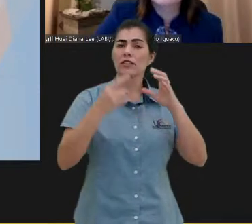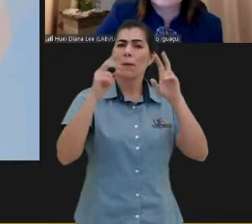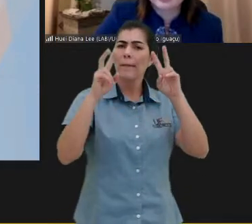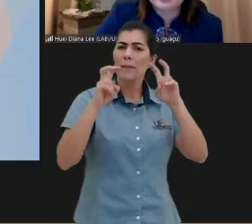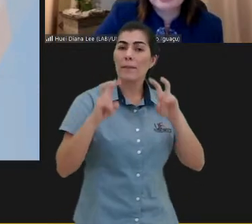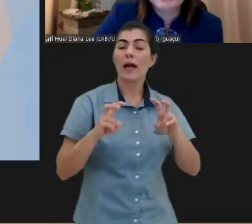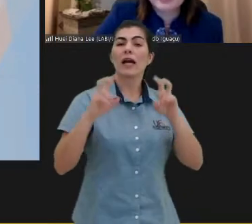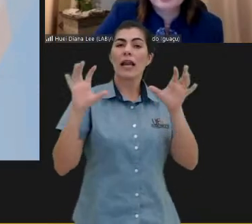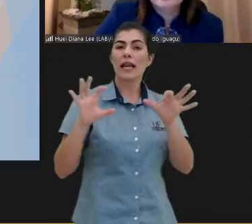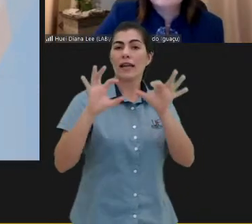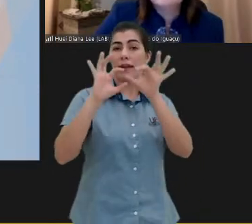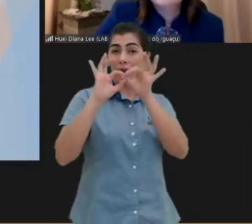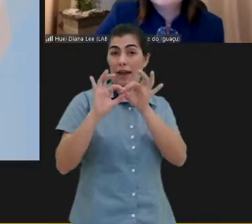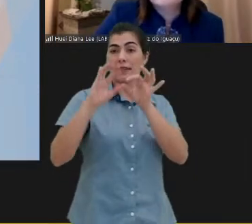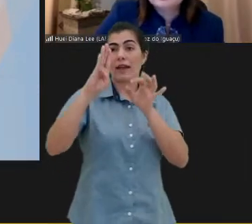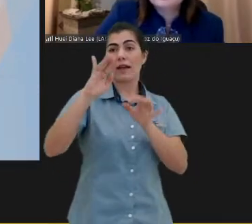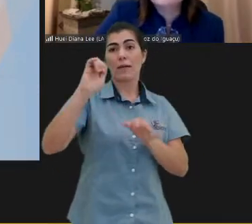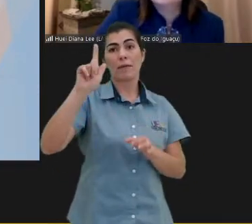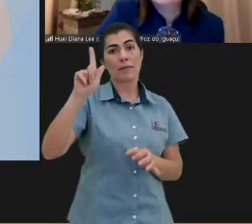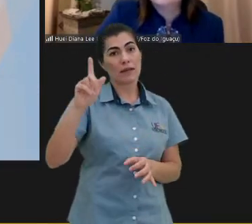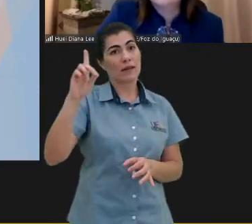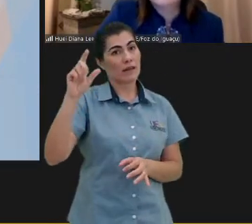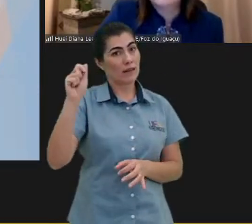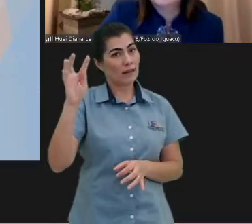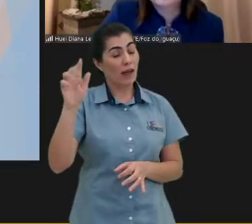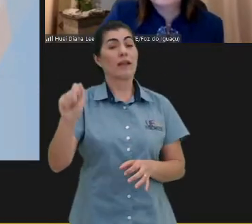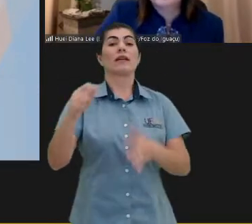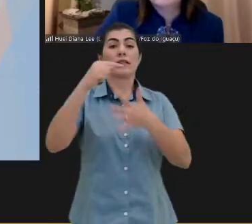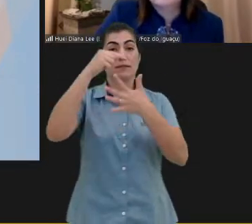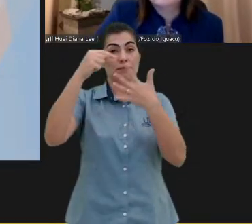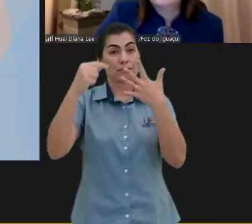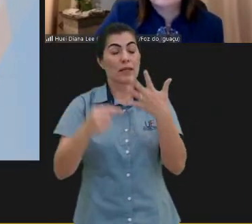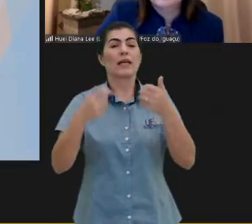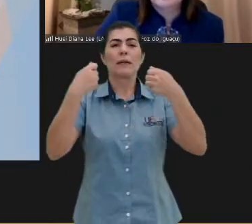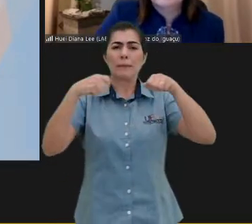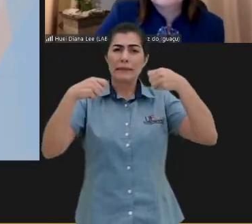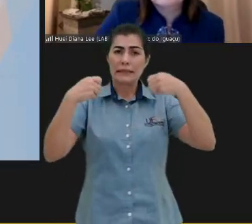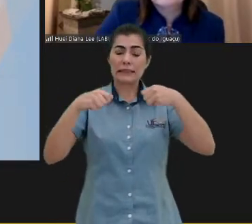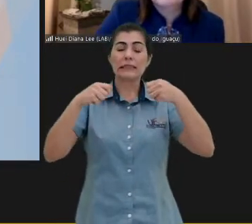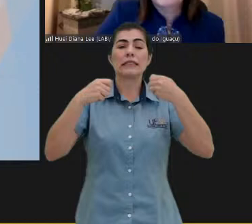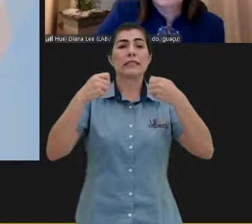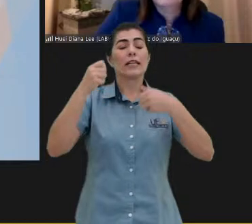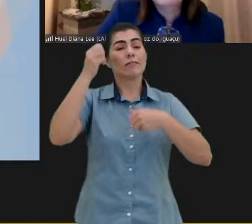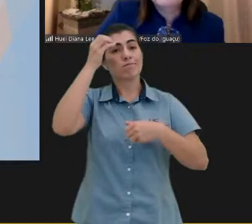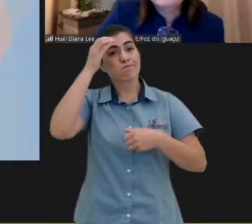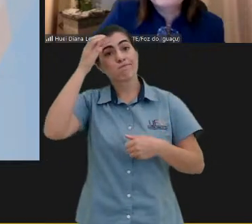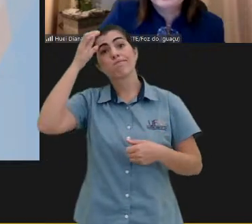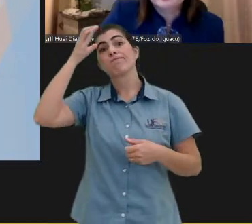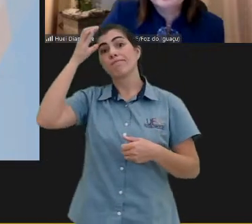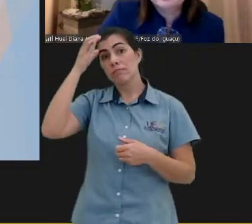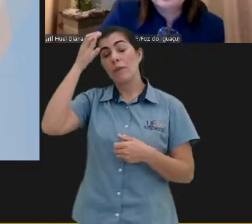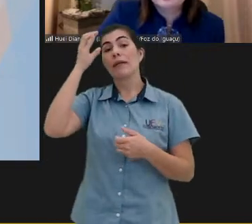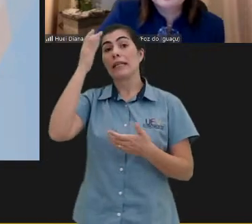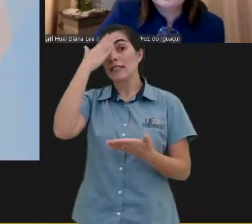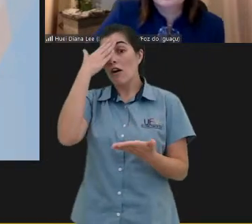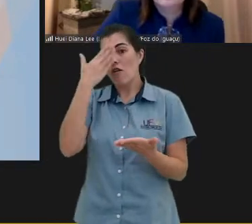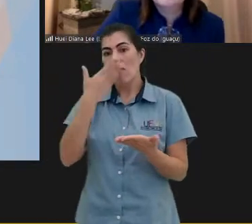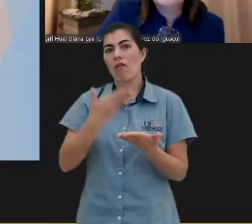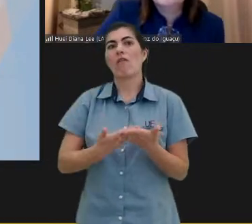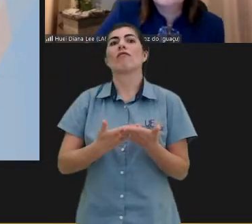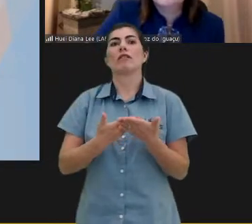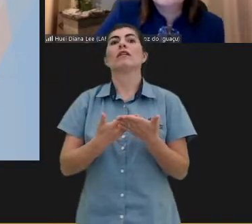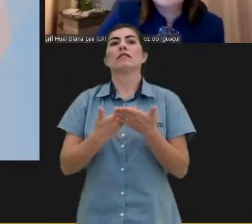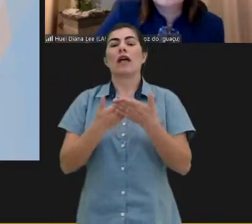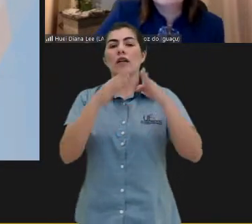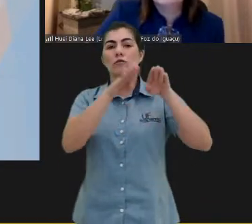de Big Data que precisam ser tratados para que a gente possa ter essa confiabilidade, né, nos padrões